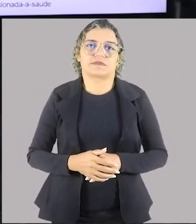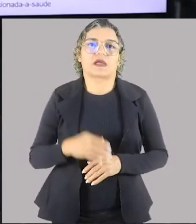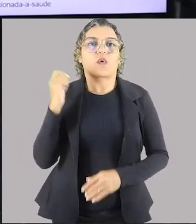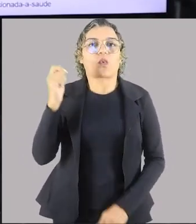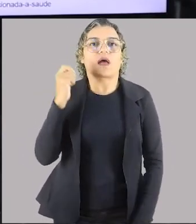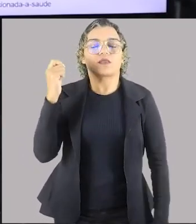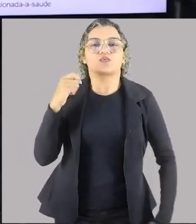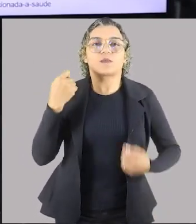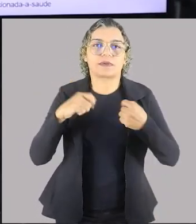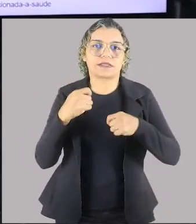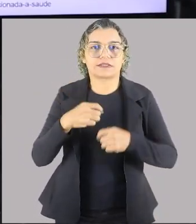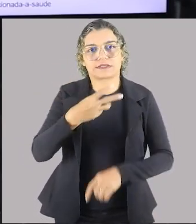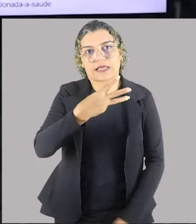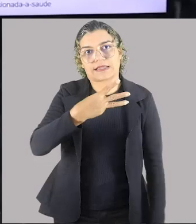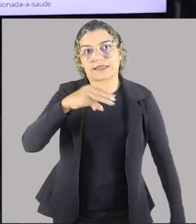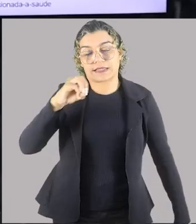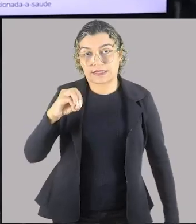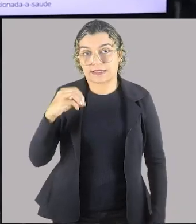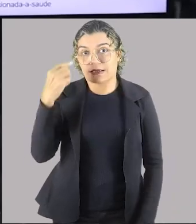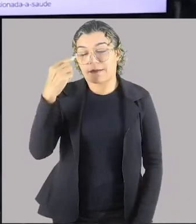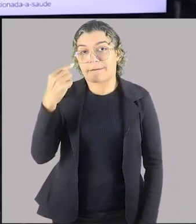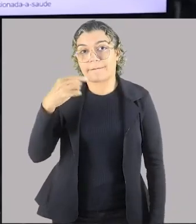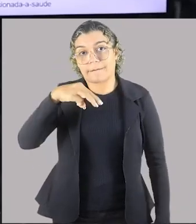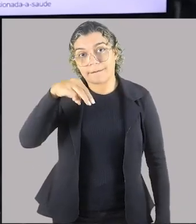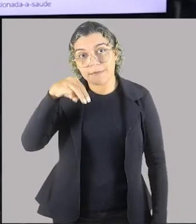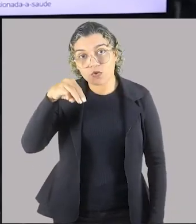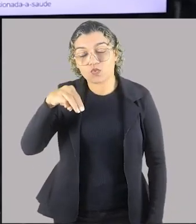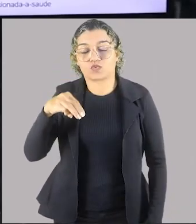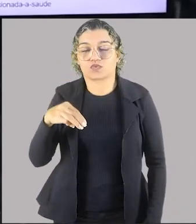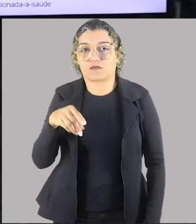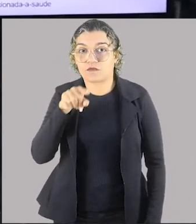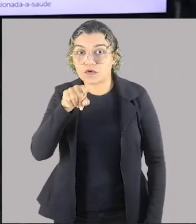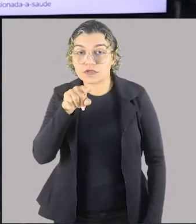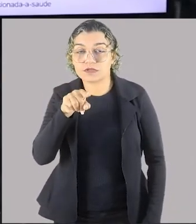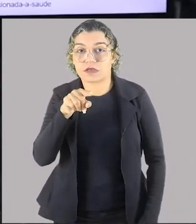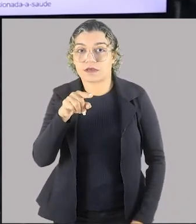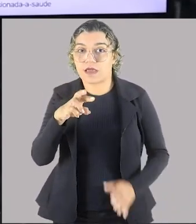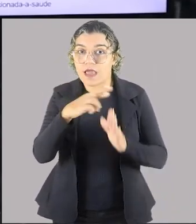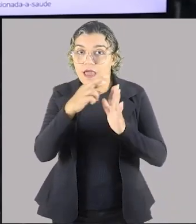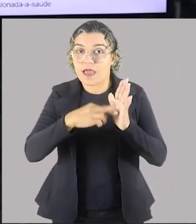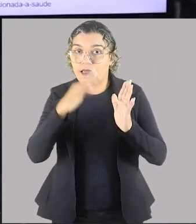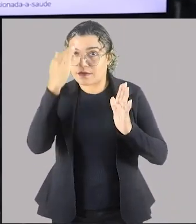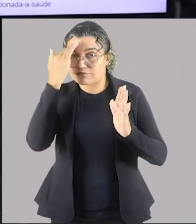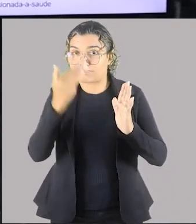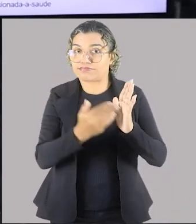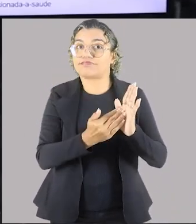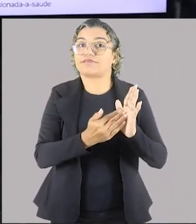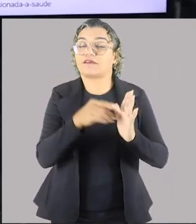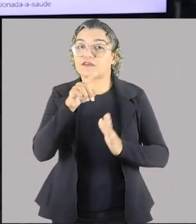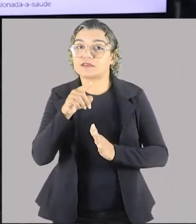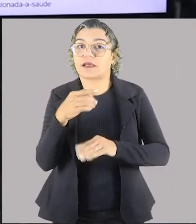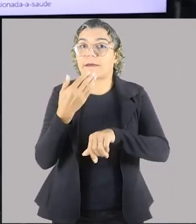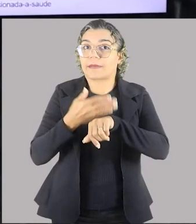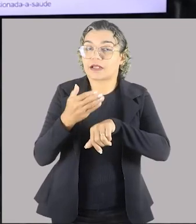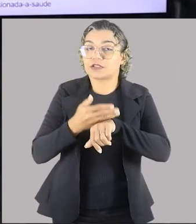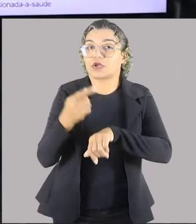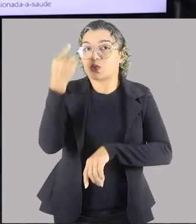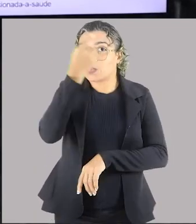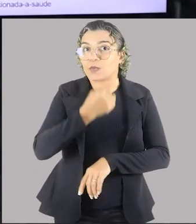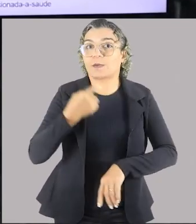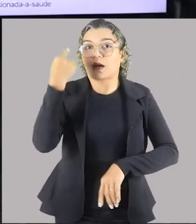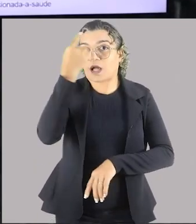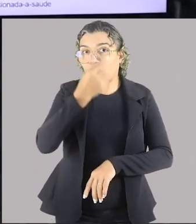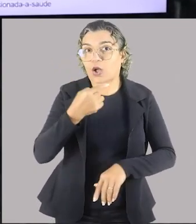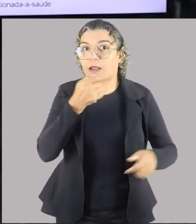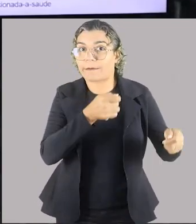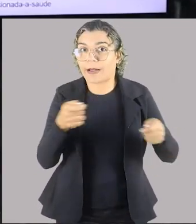fazer 30, né? Você tem que fazer 1 hora. E aí, você está seguindo essas recomendações? Está praticando exercício físico 1 hora todos os